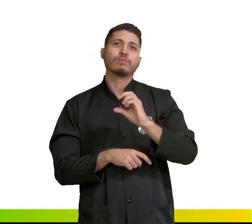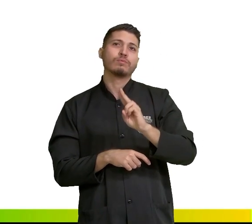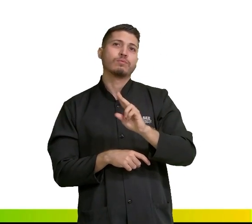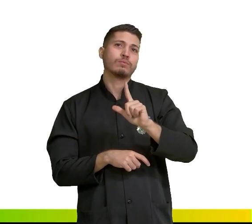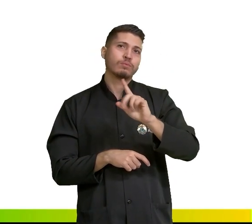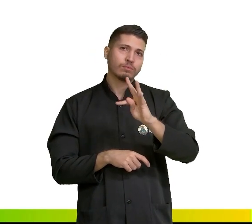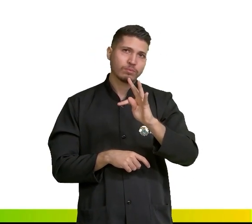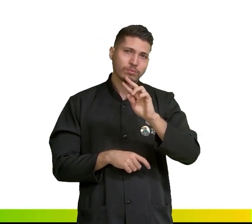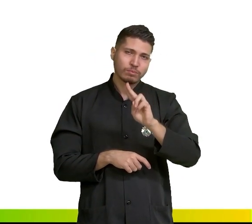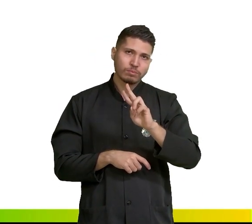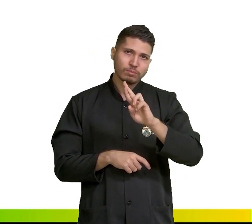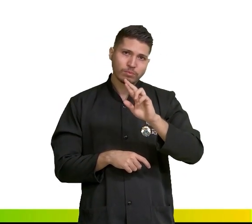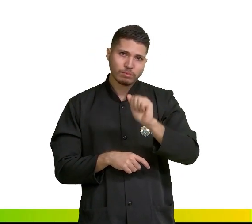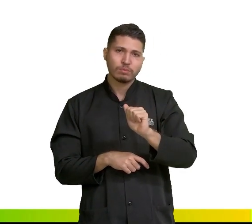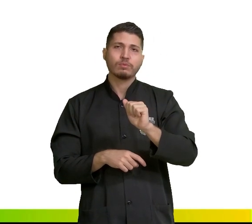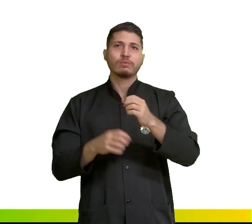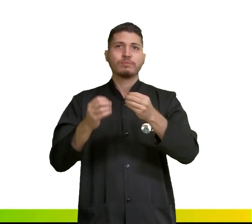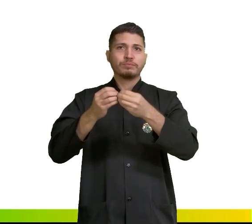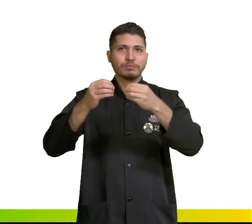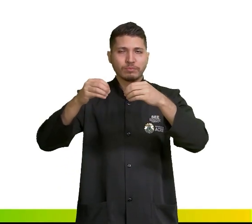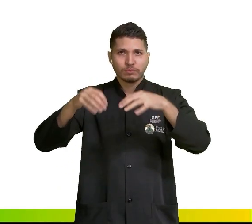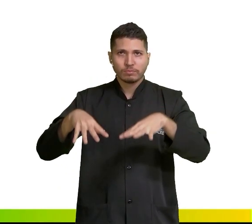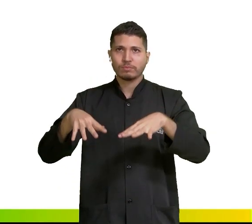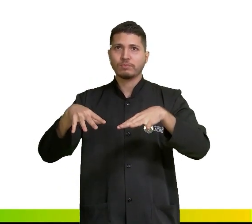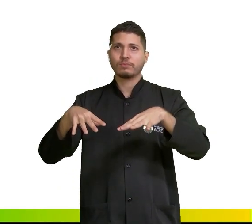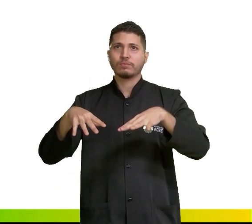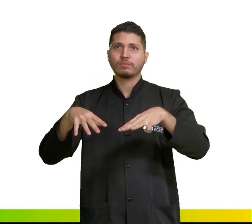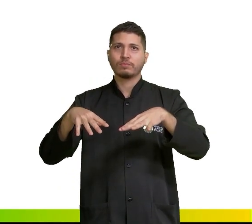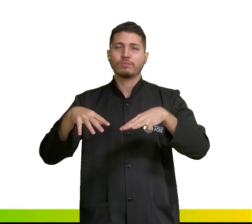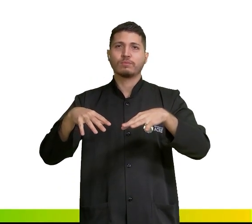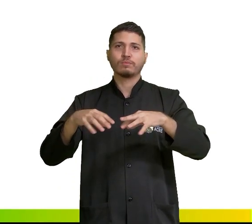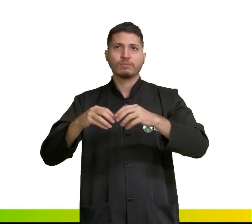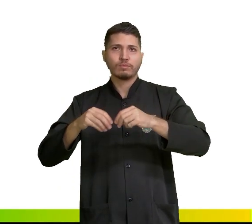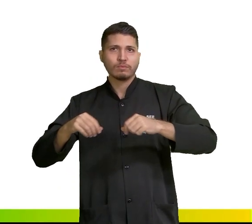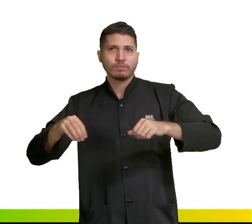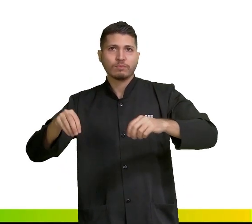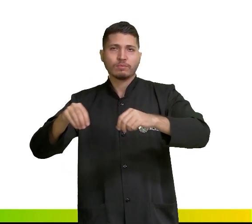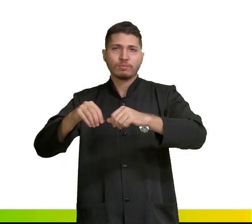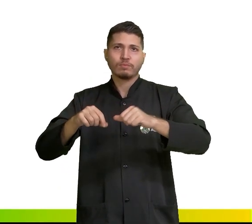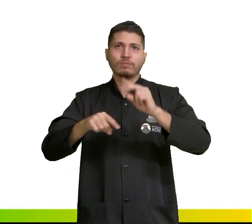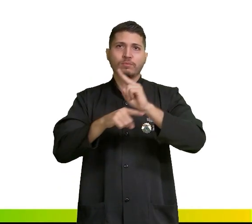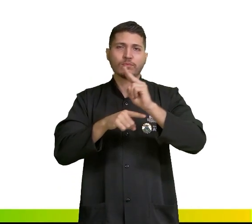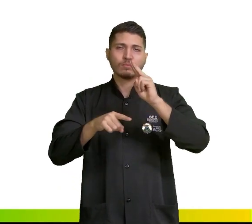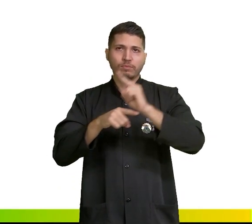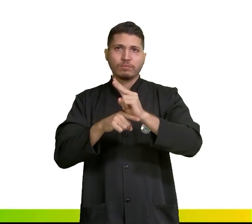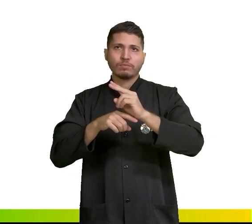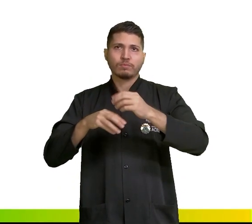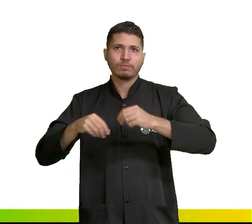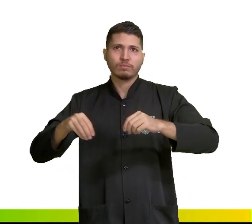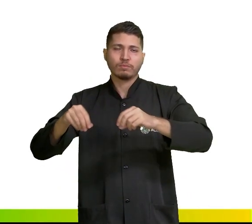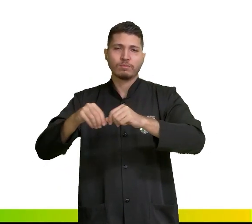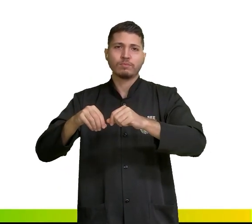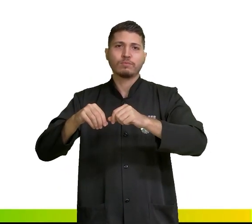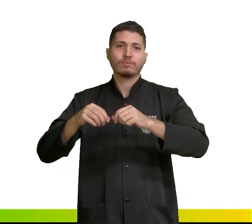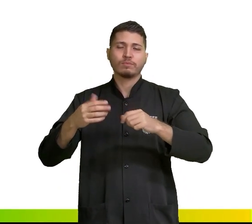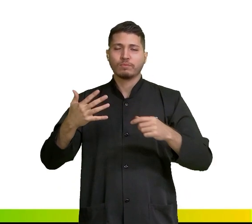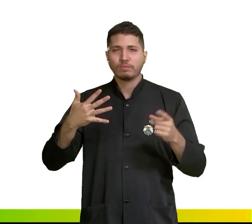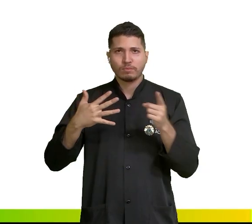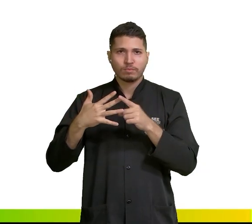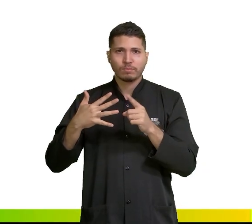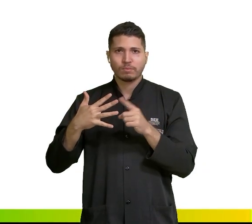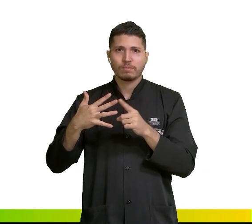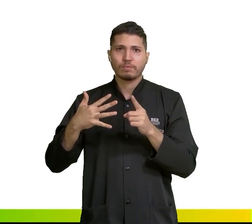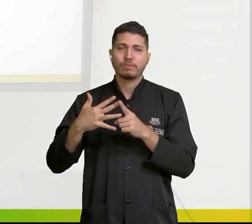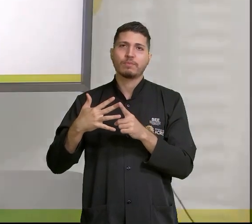são extremamente prejudiciais aí na questão do solo, na questão da preservação do solo. Outra coisa também